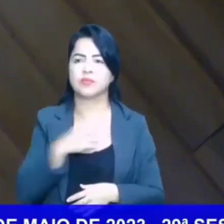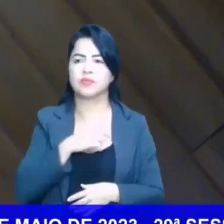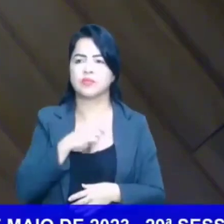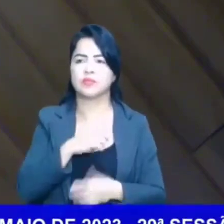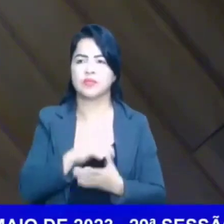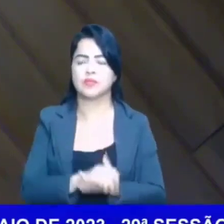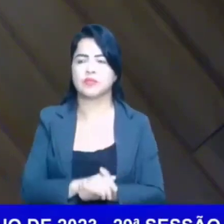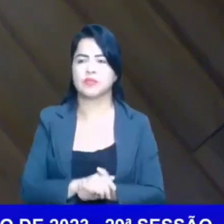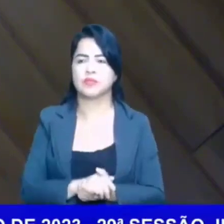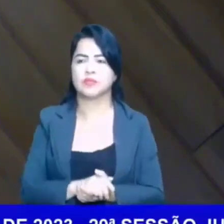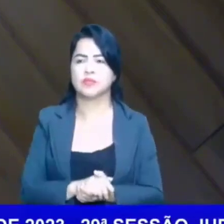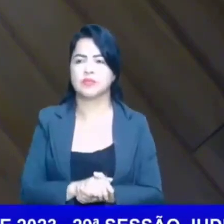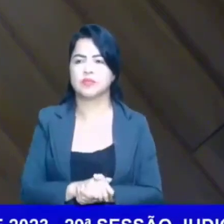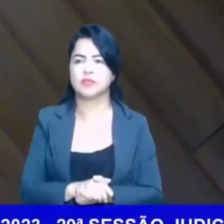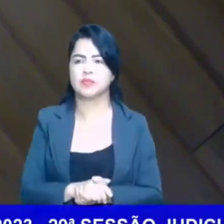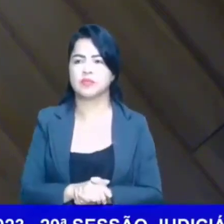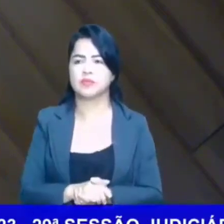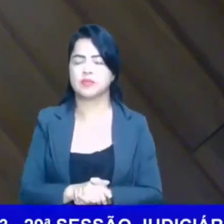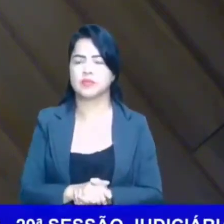relacionado a,